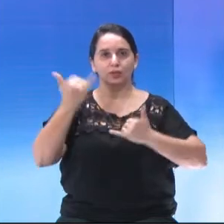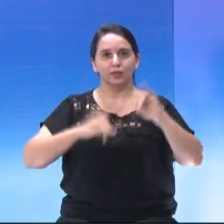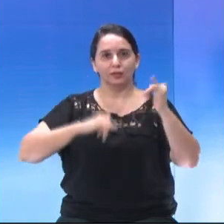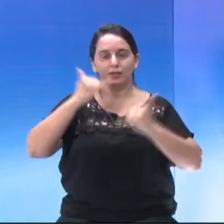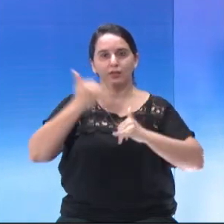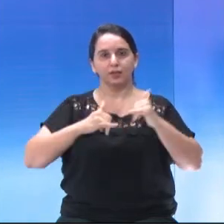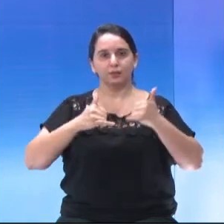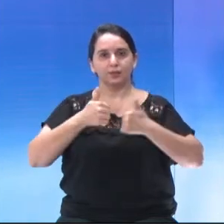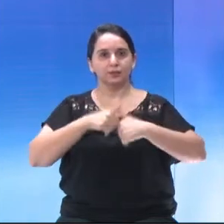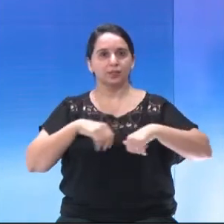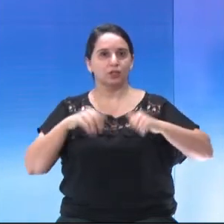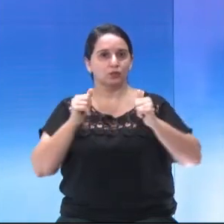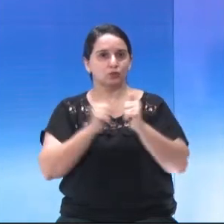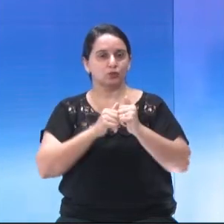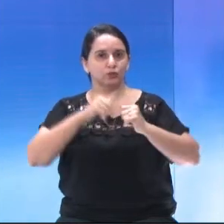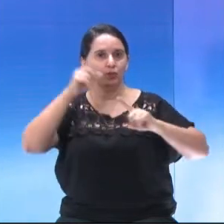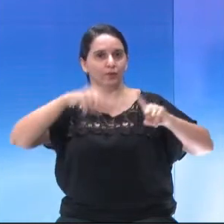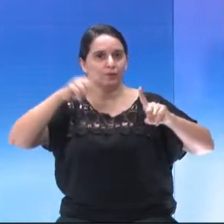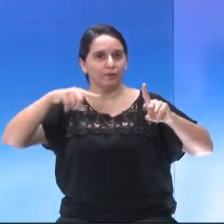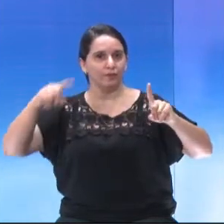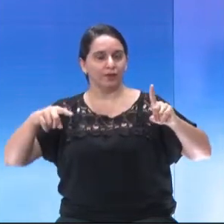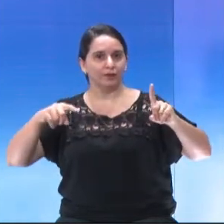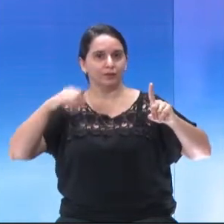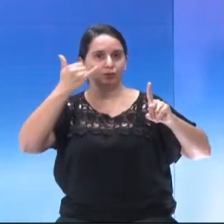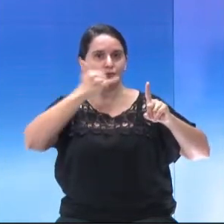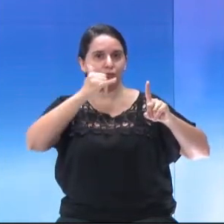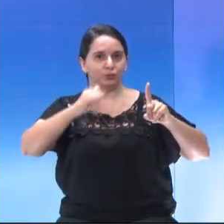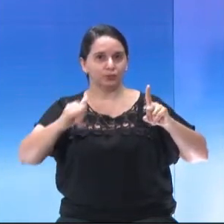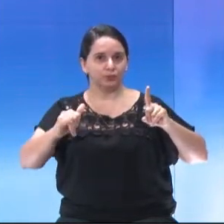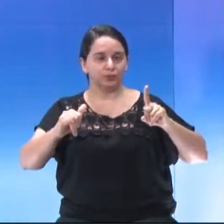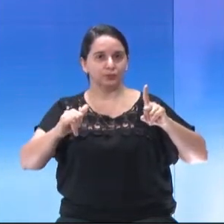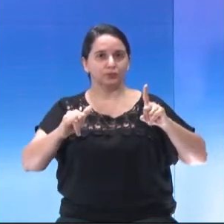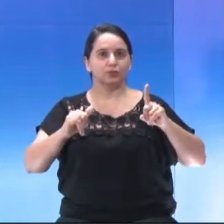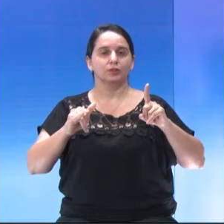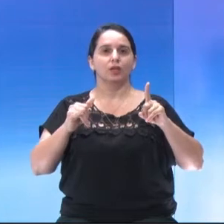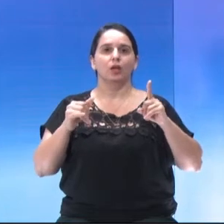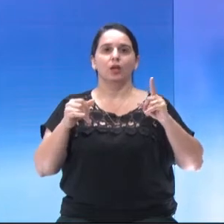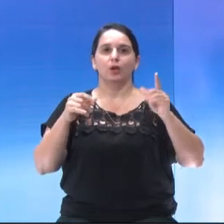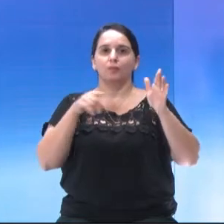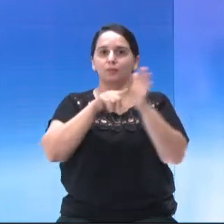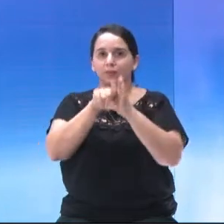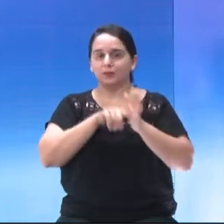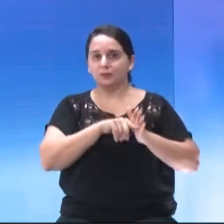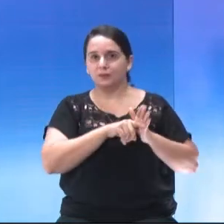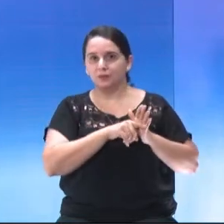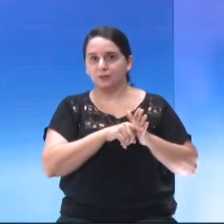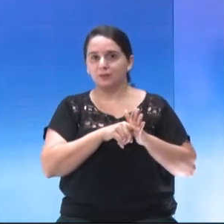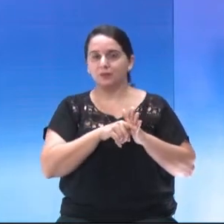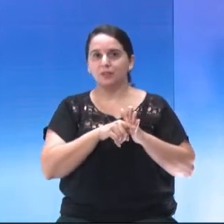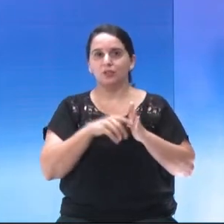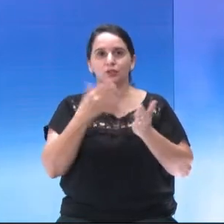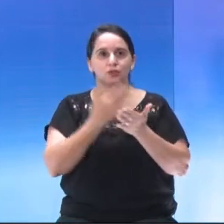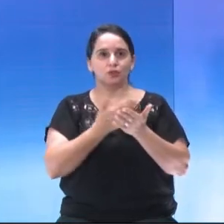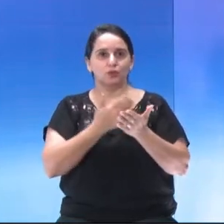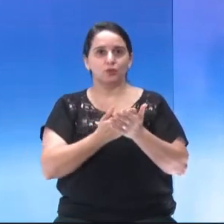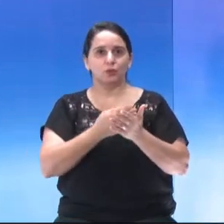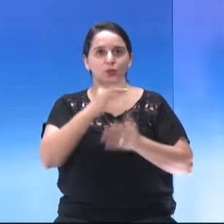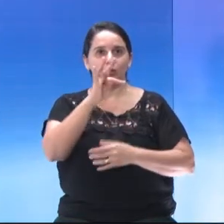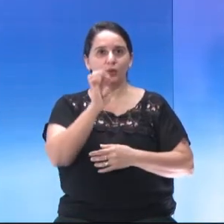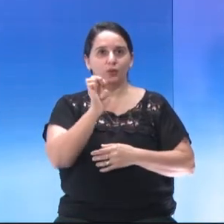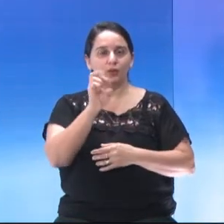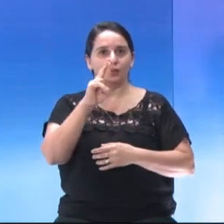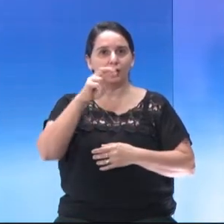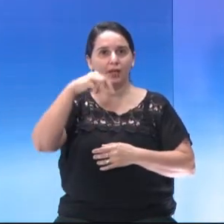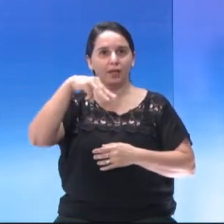é acompanhada de uma variação energética. E essa variação é objeto de estudo de termoquímica. Então, vamos